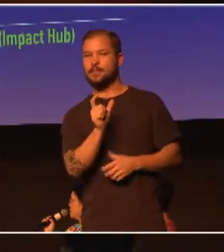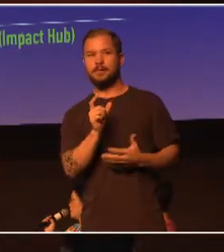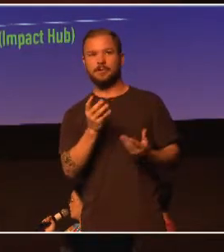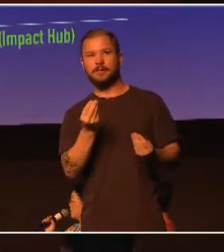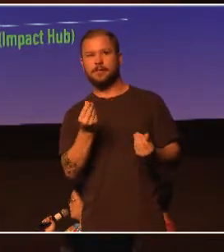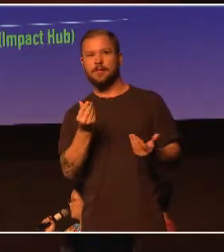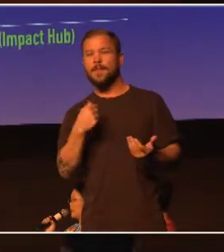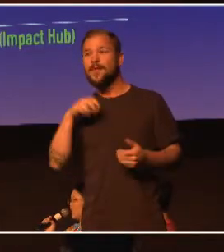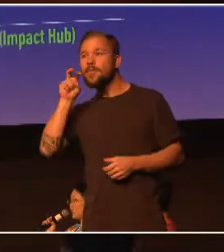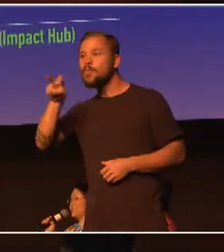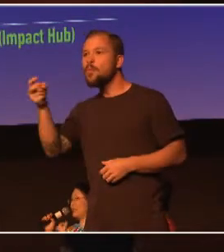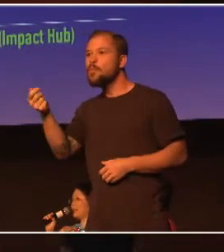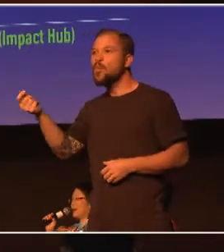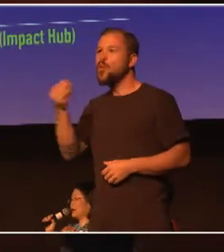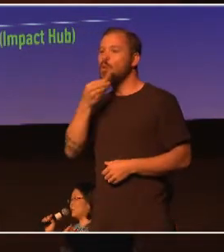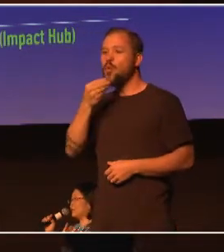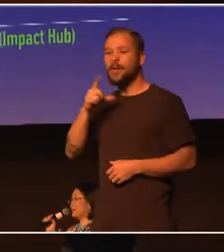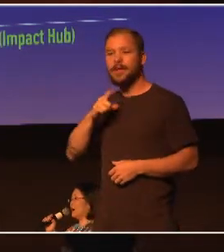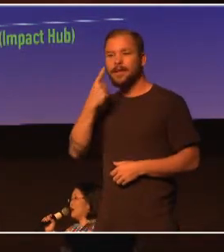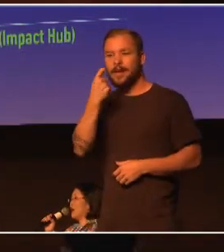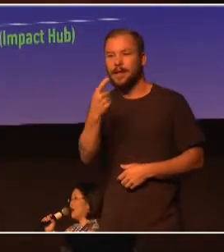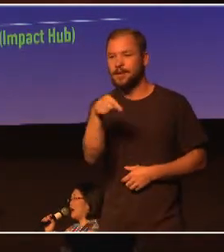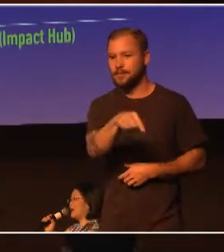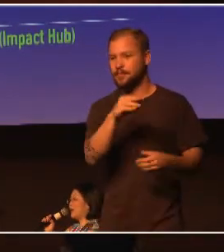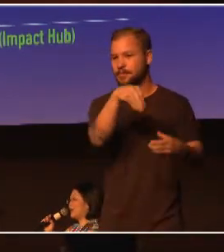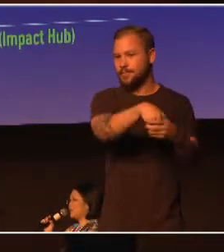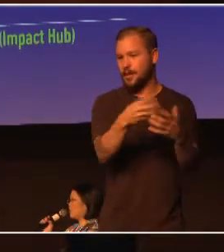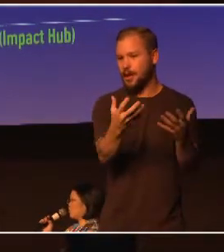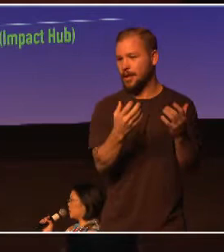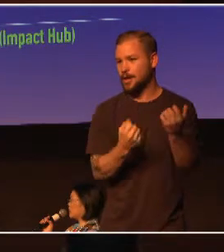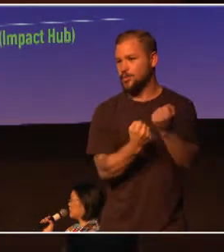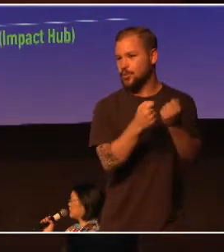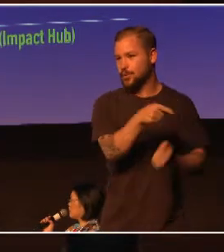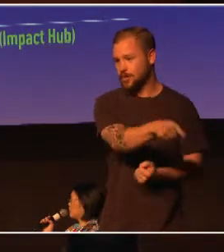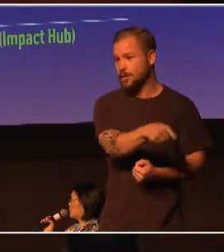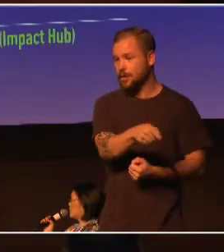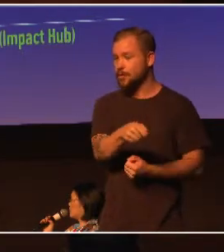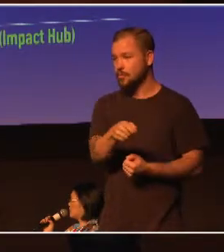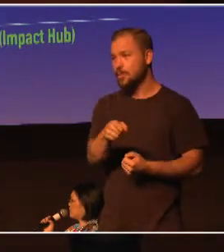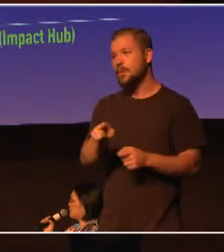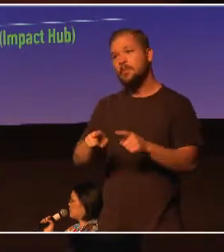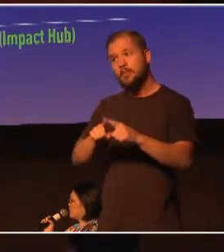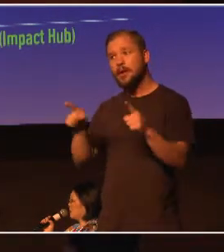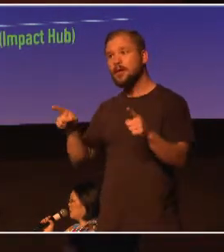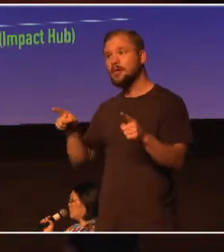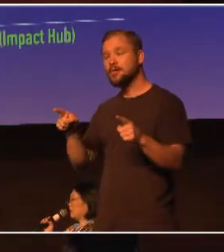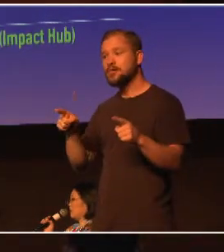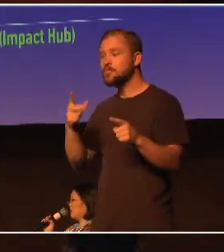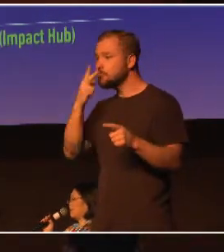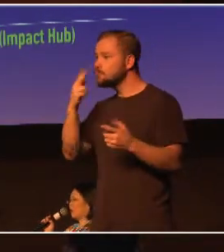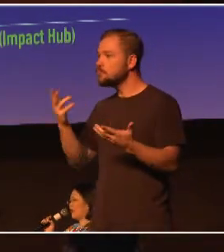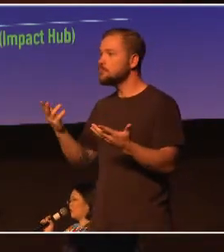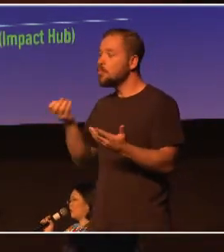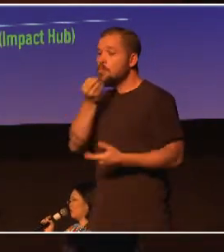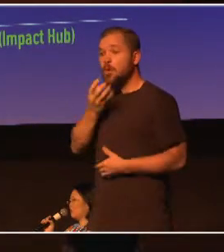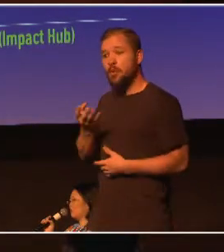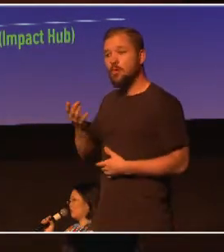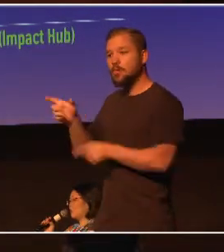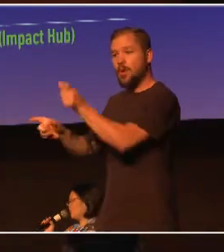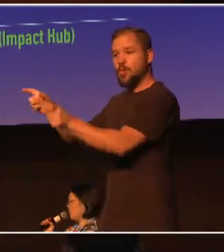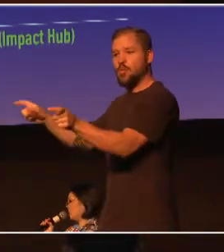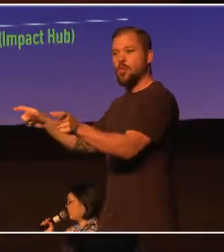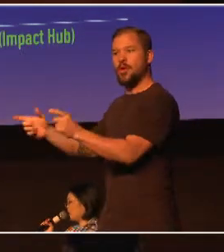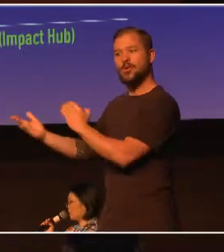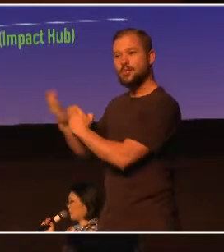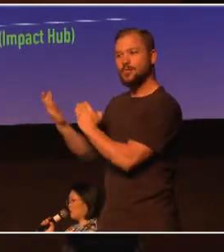também fazendo isso, mas esse interesse deles me chamou a atenção, né? Então, eu sempre acabo citando o